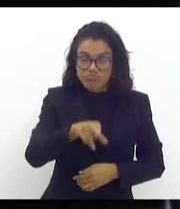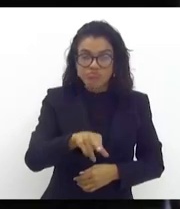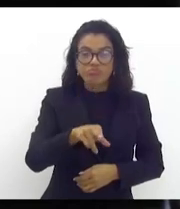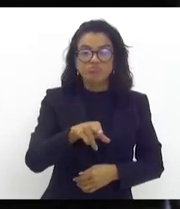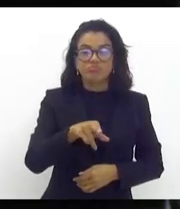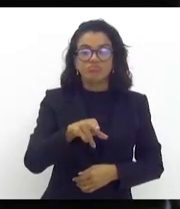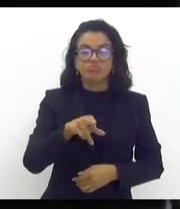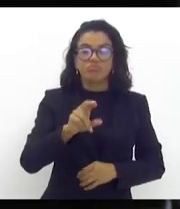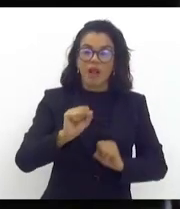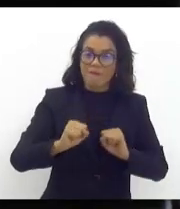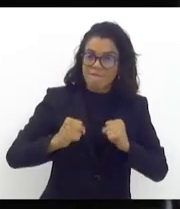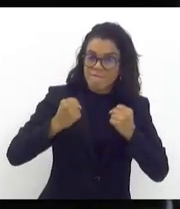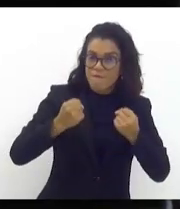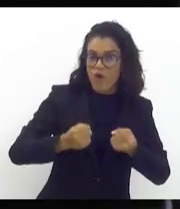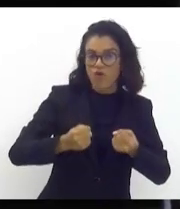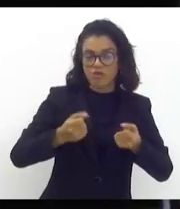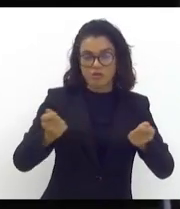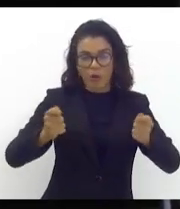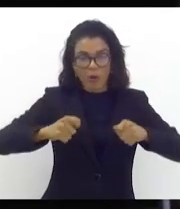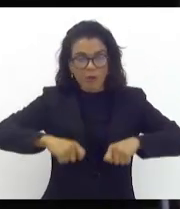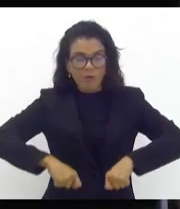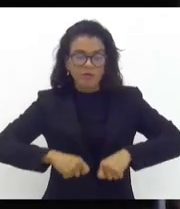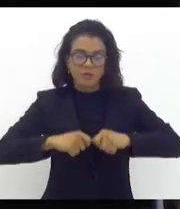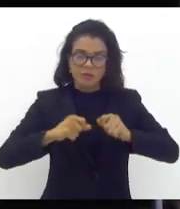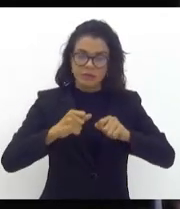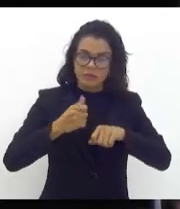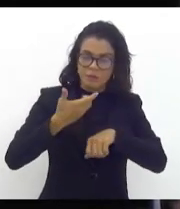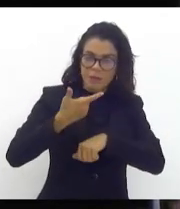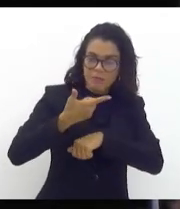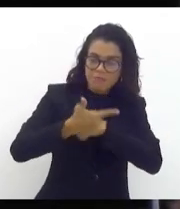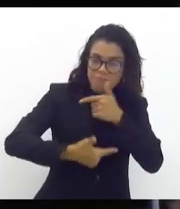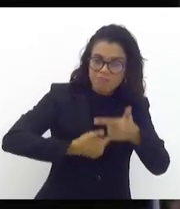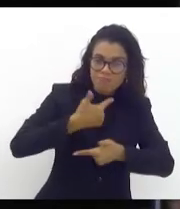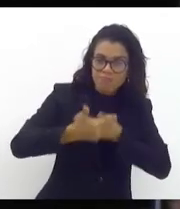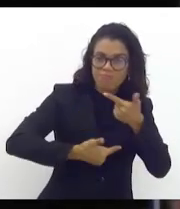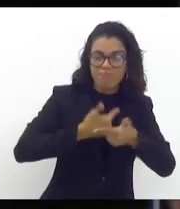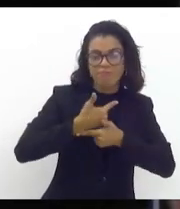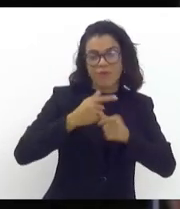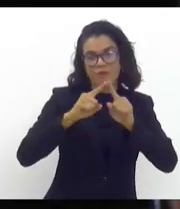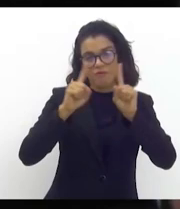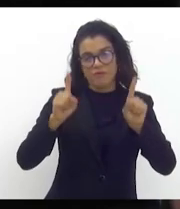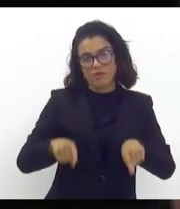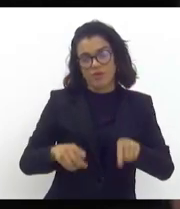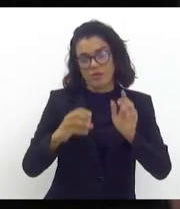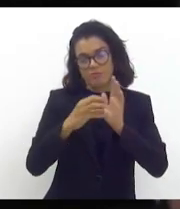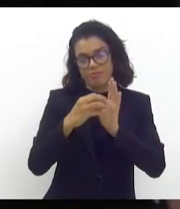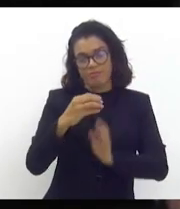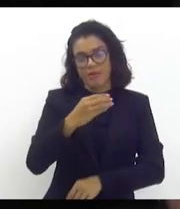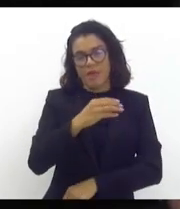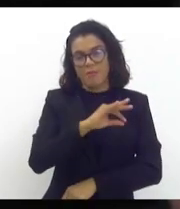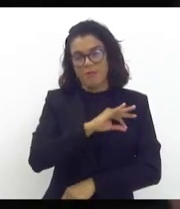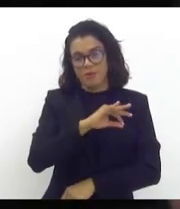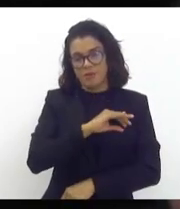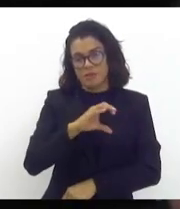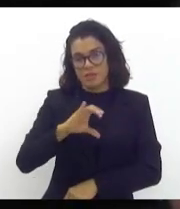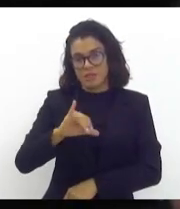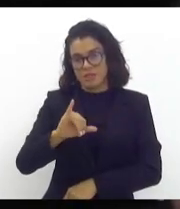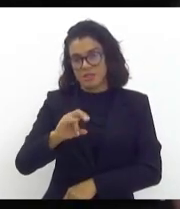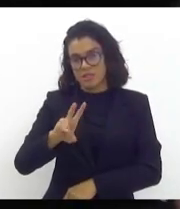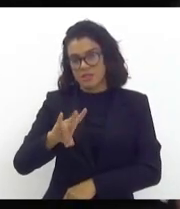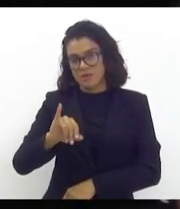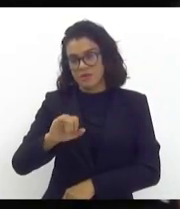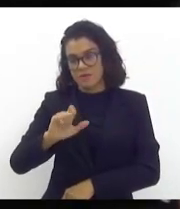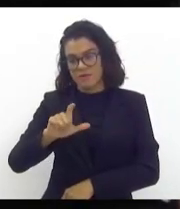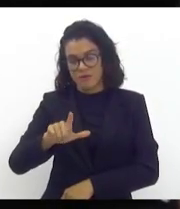força, pela competência, pela dedicação dos servidores da Polícia Civil. E está na hora da gente